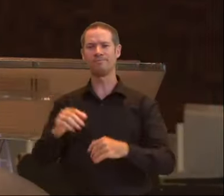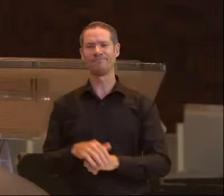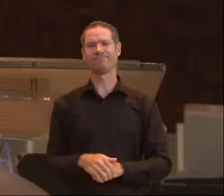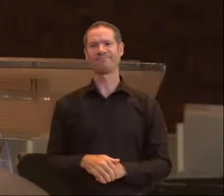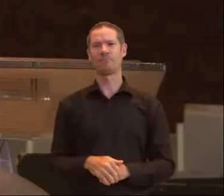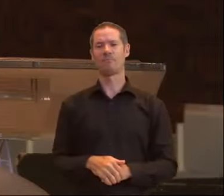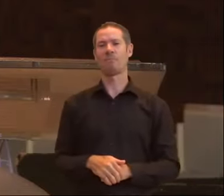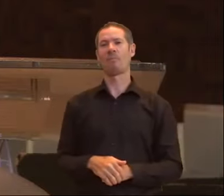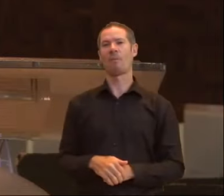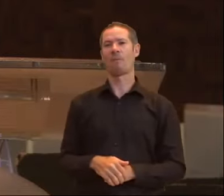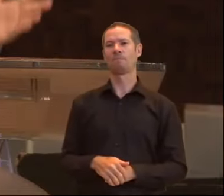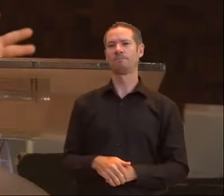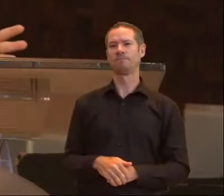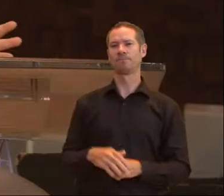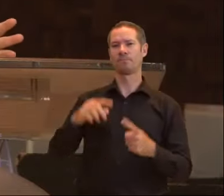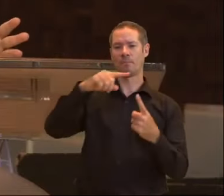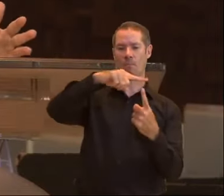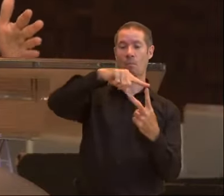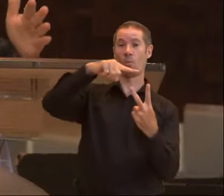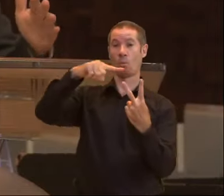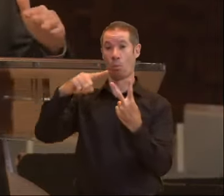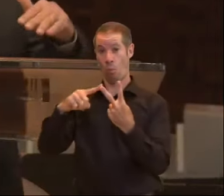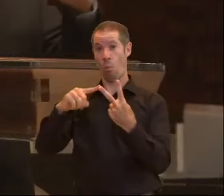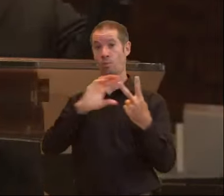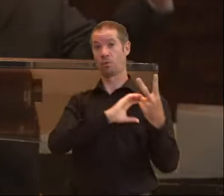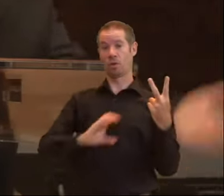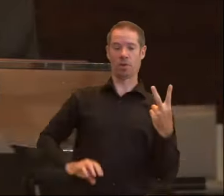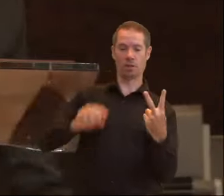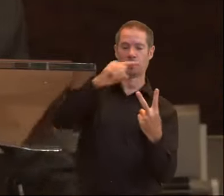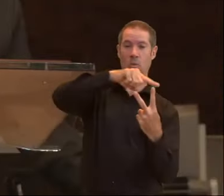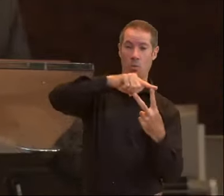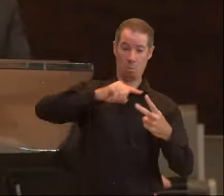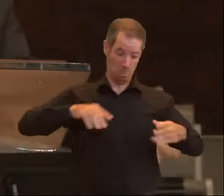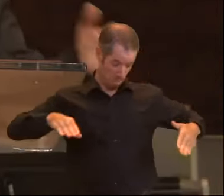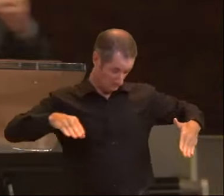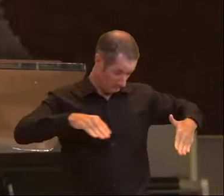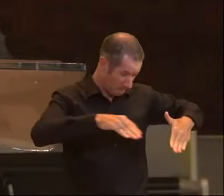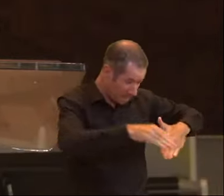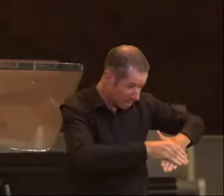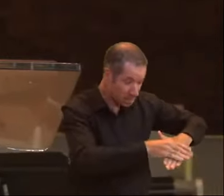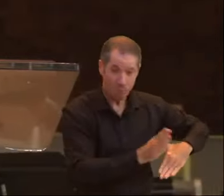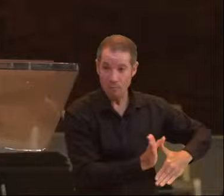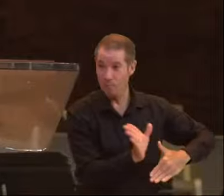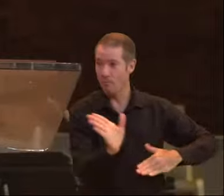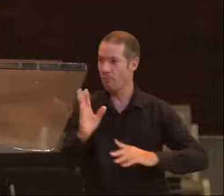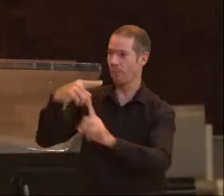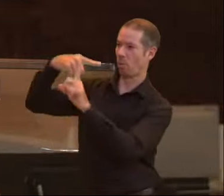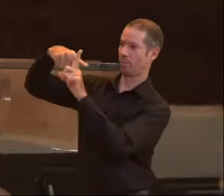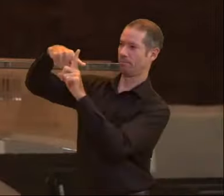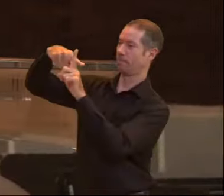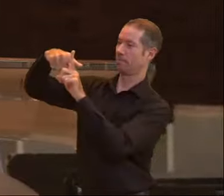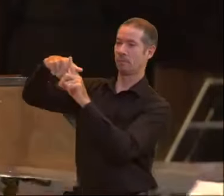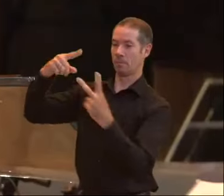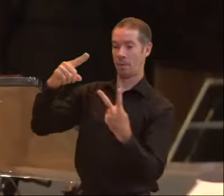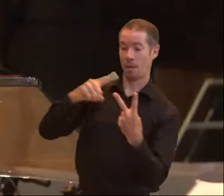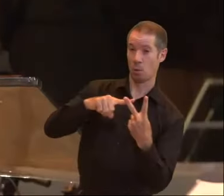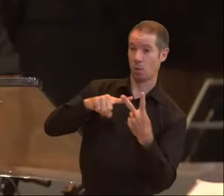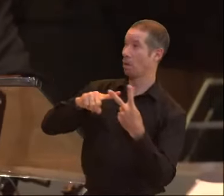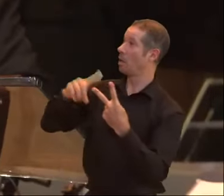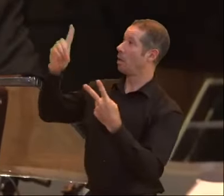Nós chamamos de os 2 estados de Cristo: humilhação quando ele vai à cruz e exaltação quando